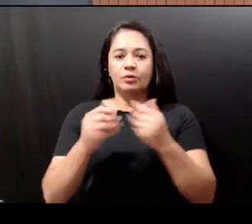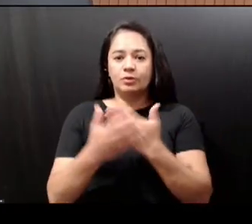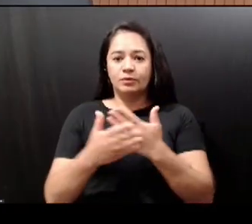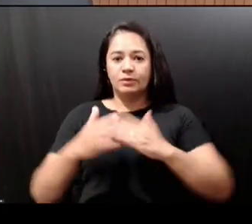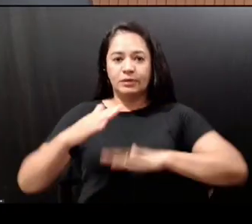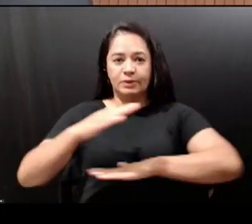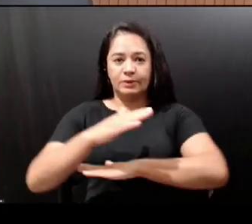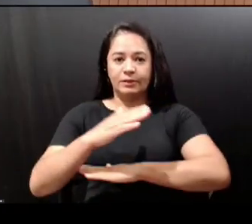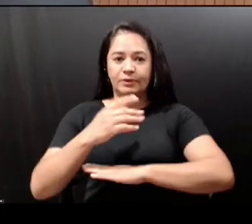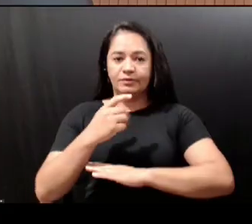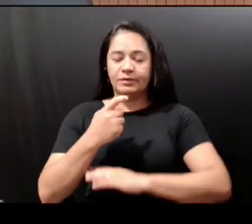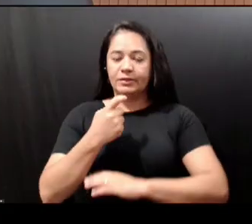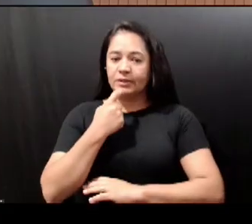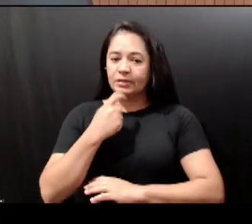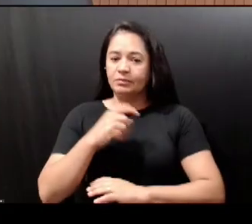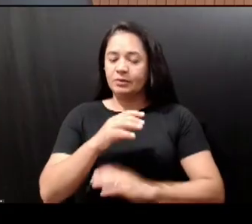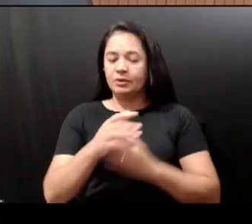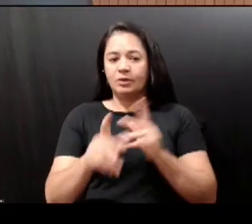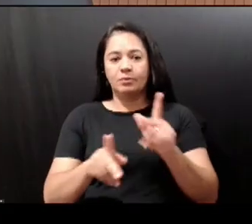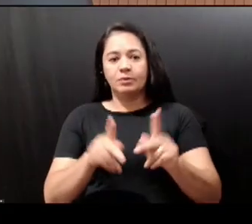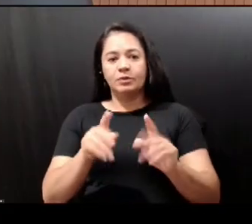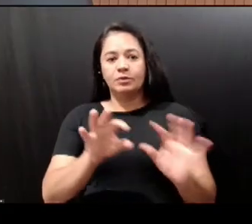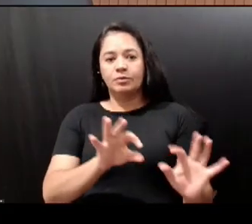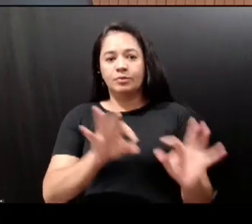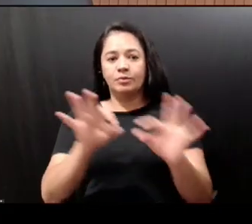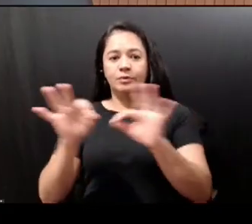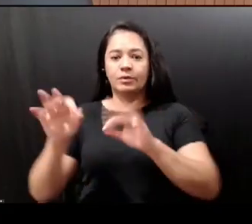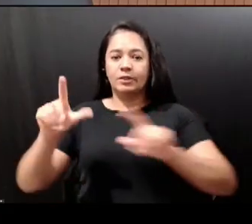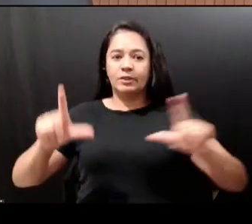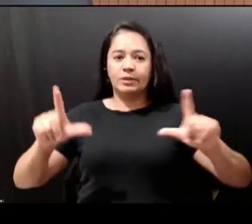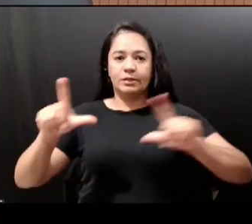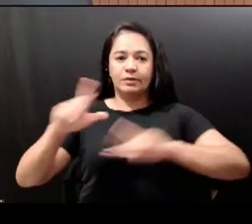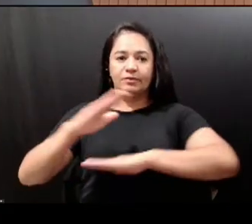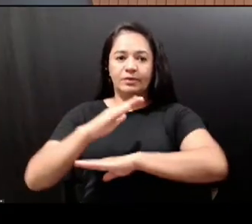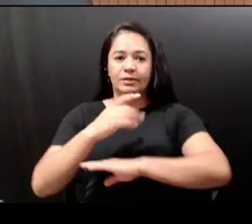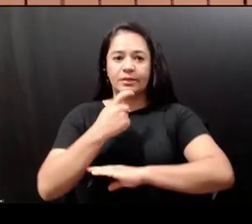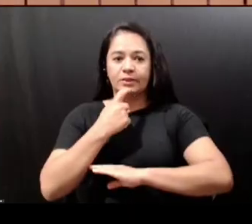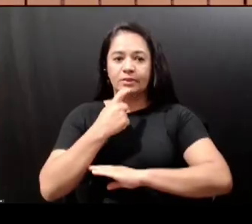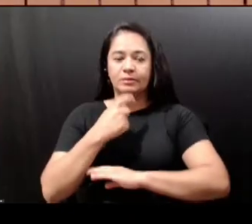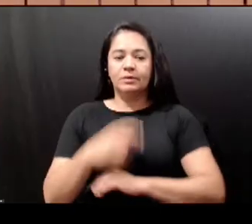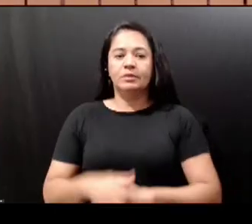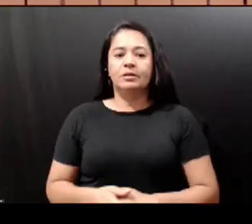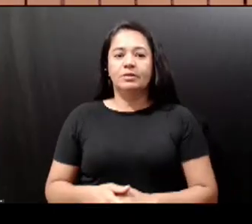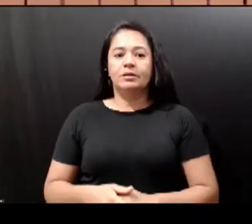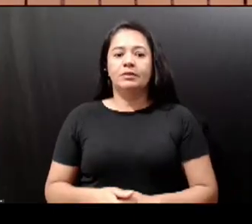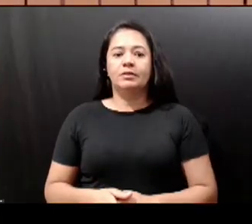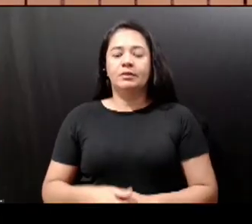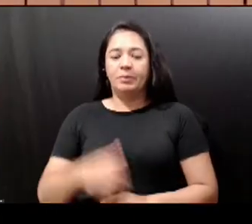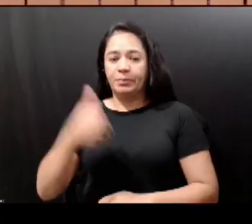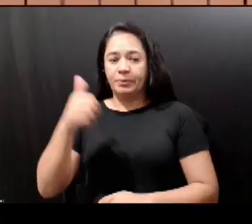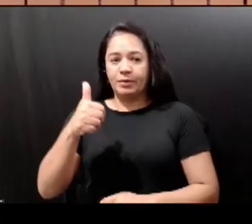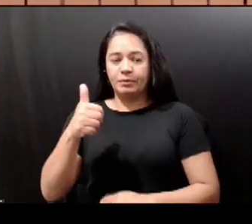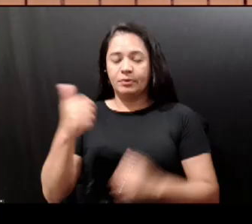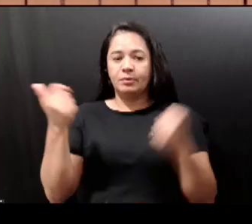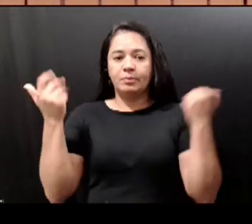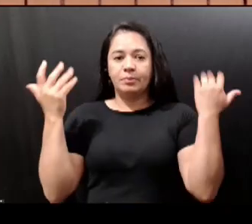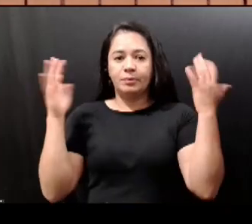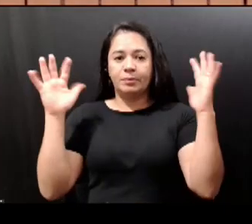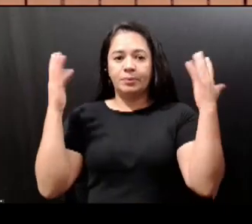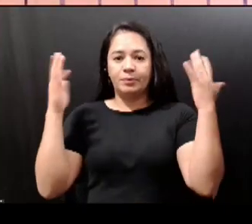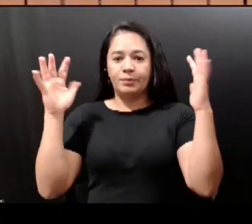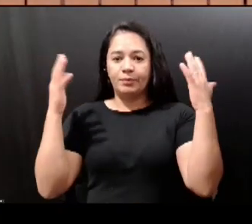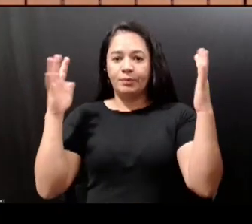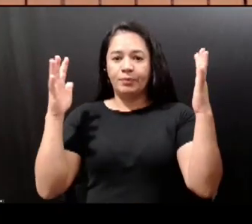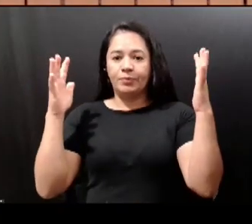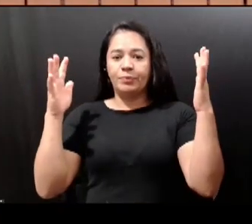nos assiste através da TV Câmara. Eu gostaria aqui, primeiramente, de parabenizá-lo. Eu sempre